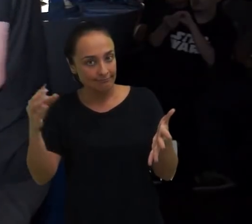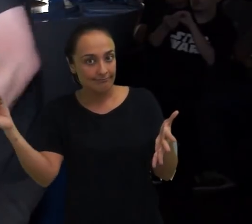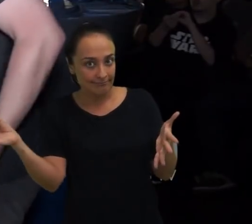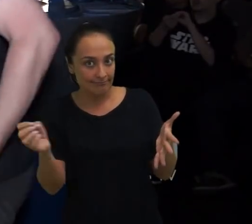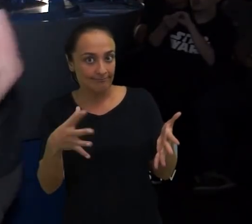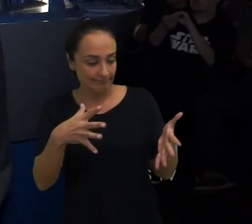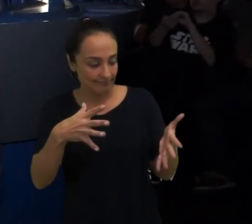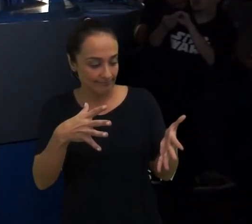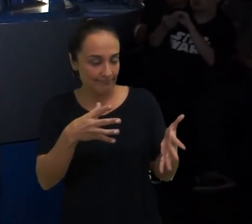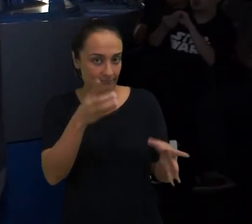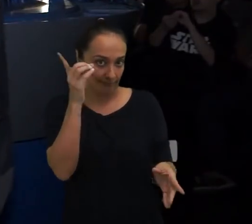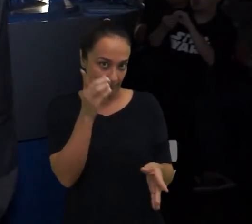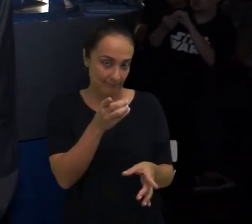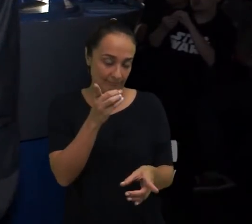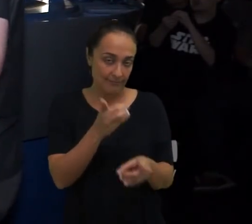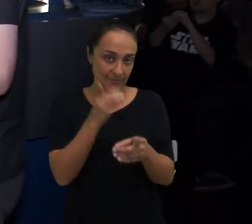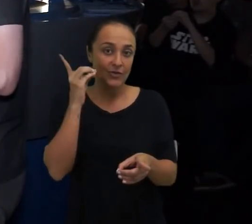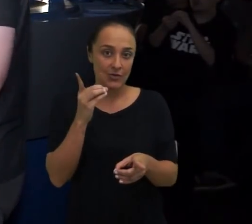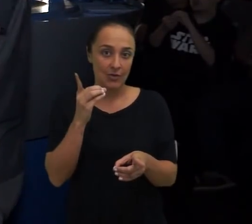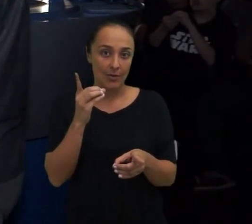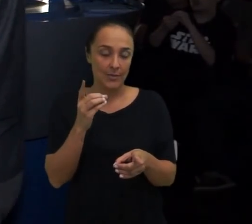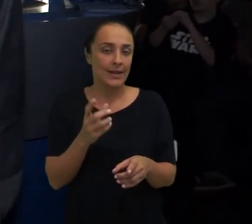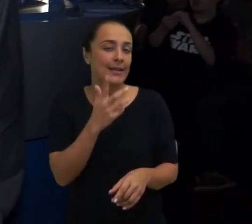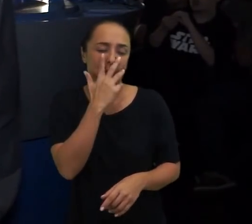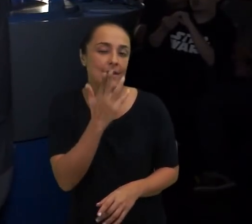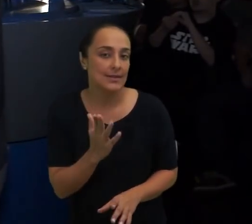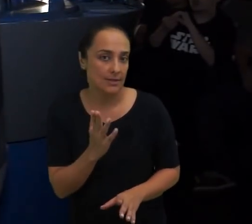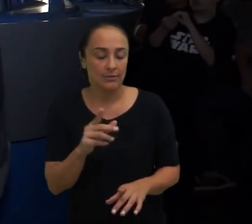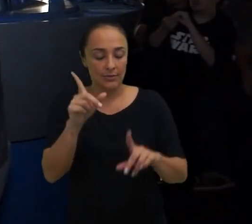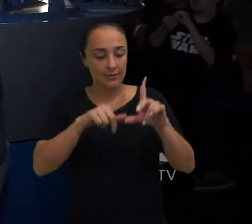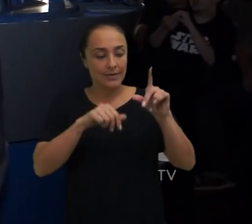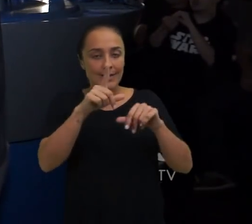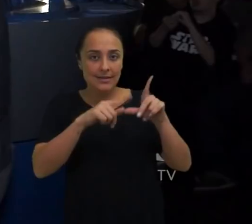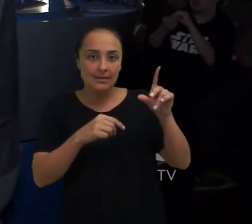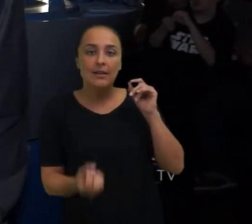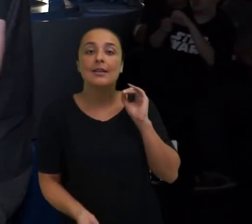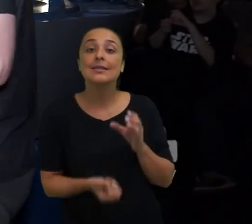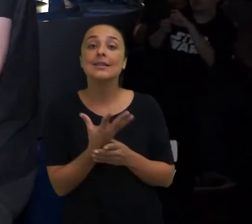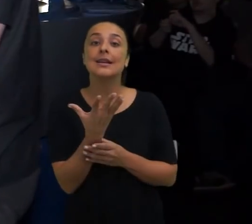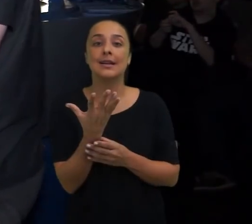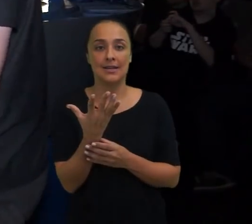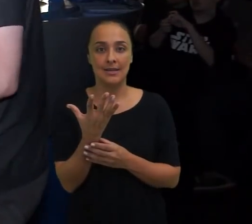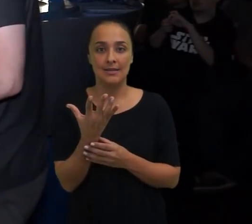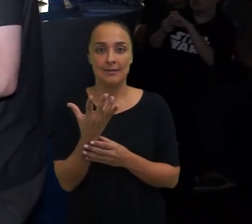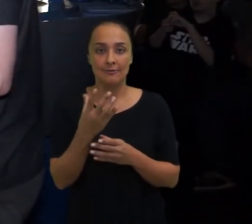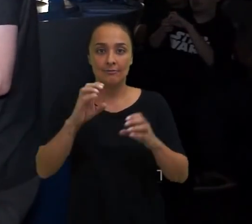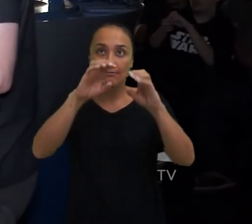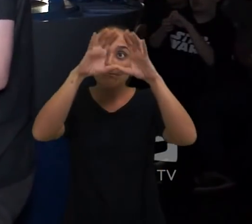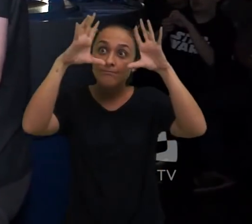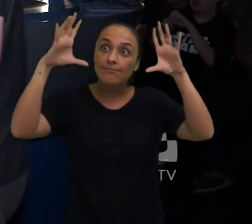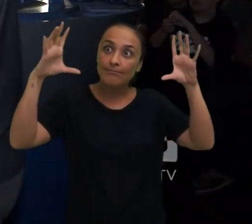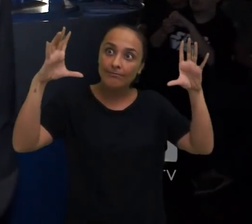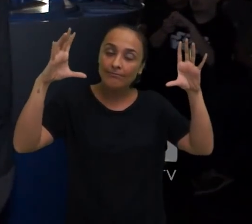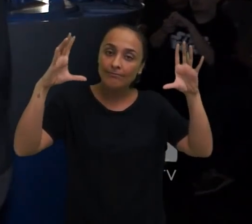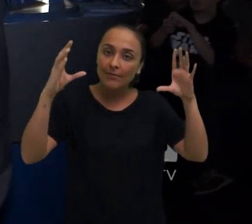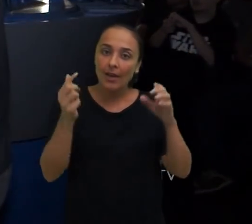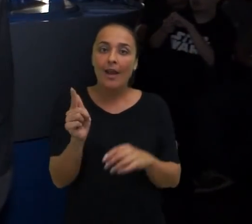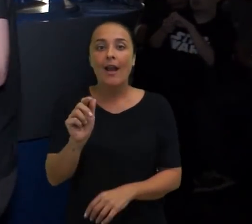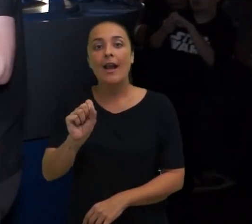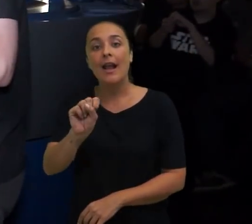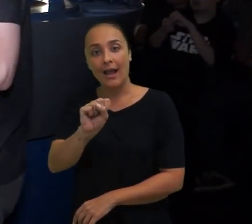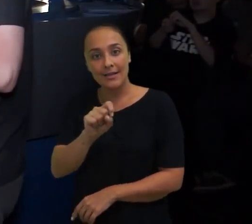vai empurrar essas nuvens. Conforme ele empurra, claro, ele vai perdendo velocidade, mas ele vai empurrar e vai